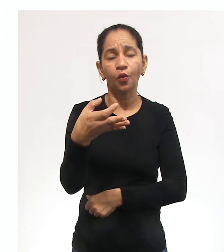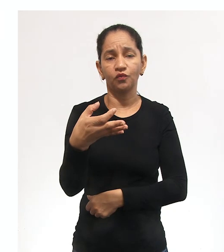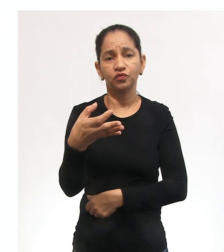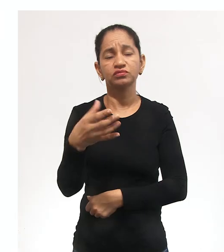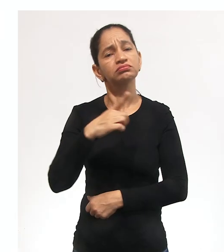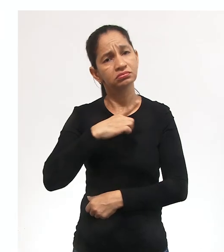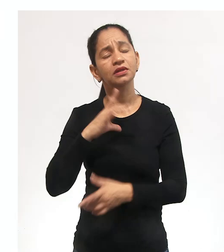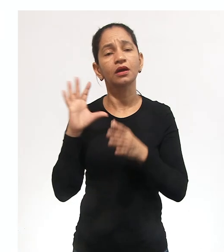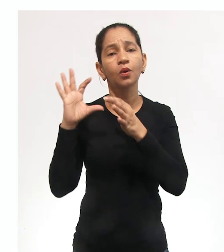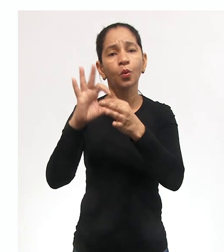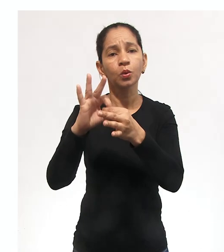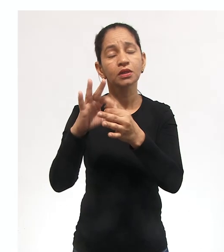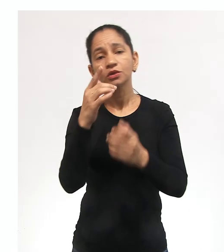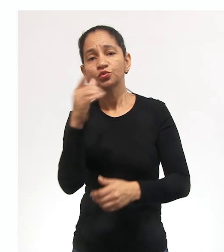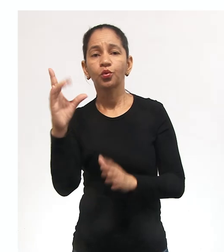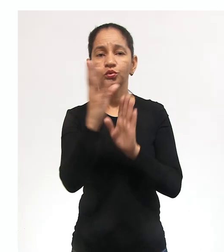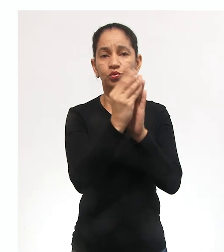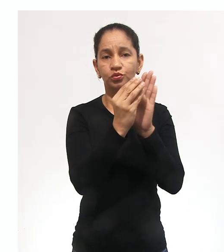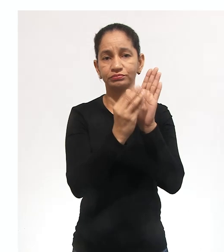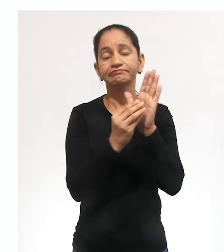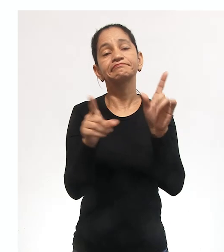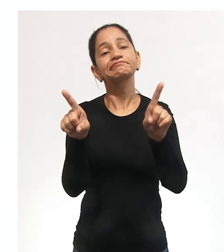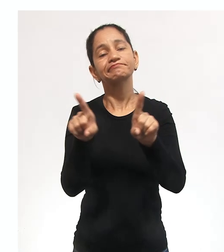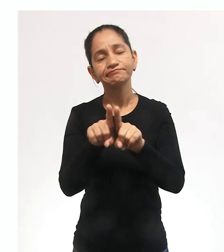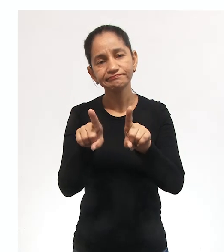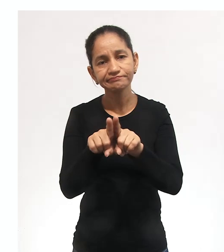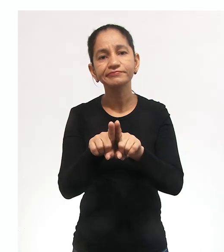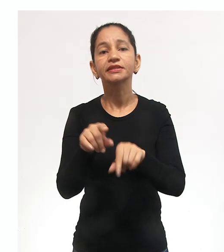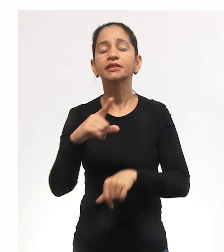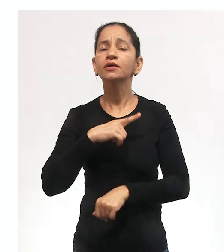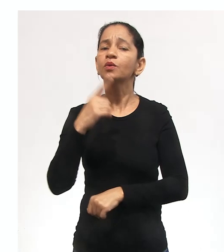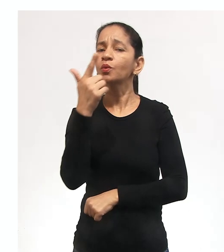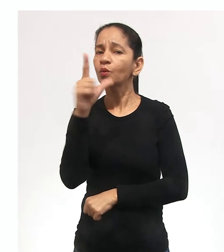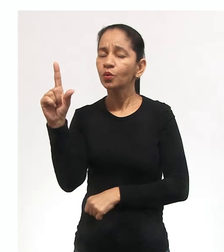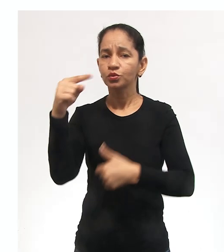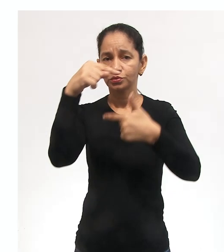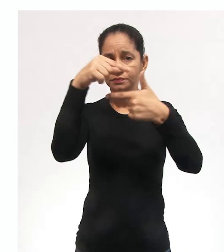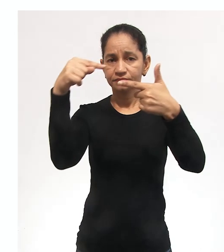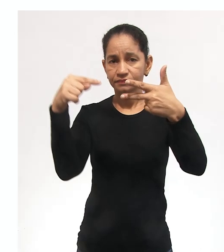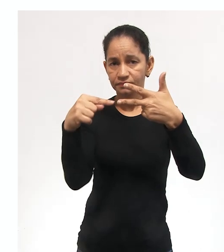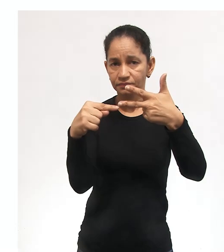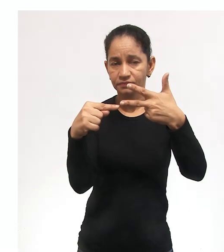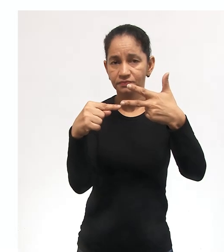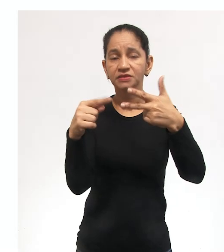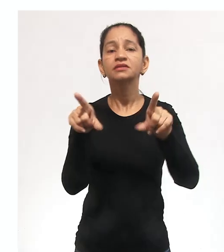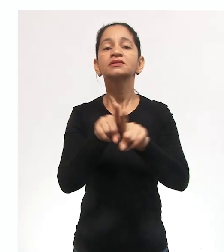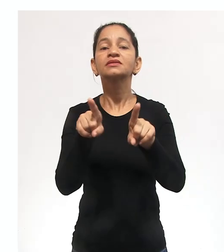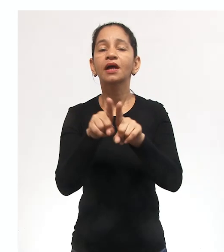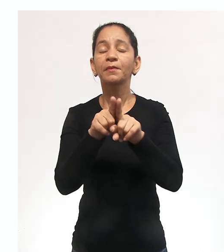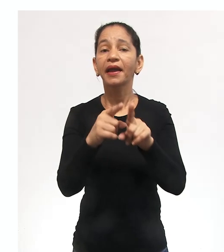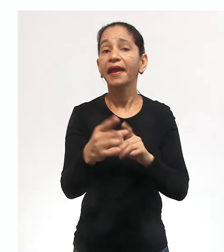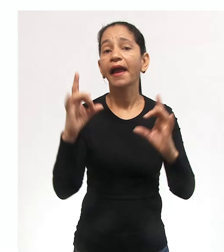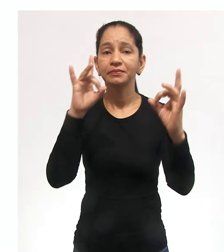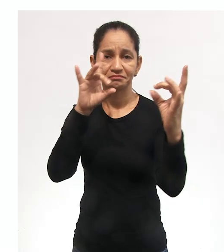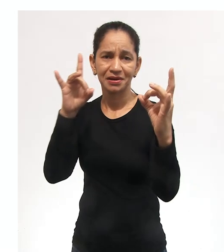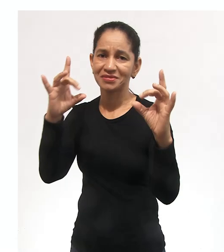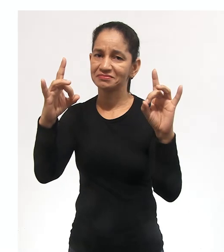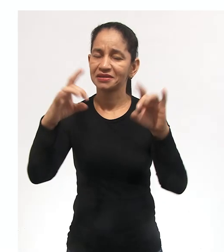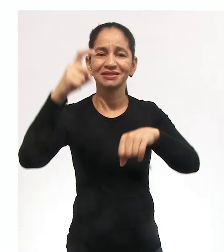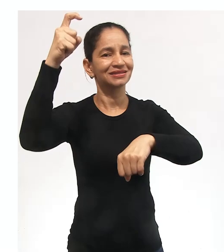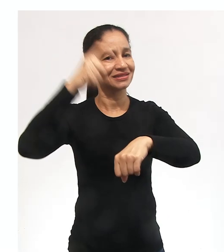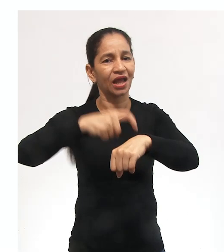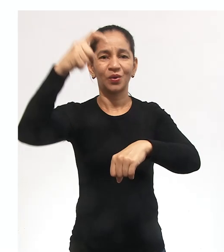num próximo contexto a ser realizado. Um outro elemento bastante importante de avaliação é o